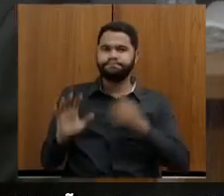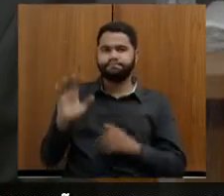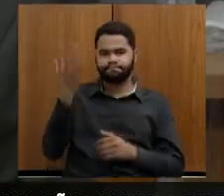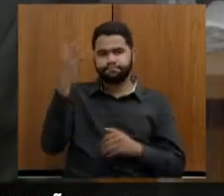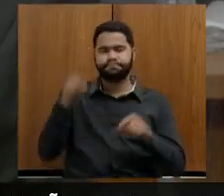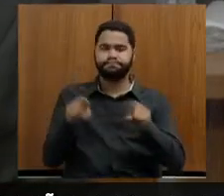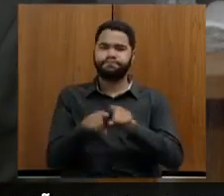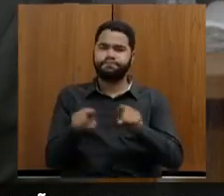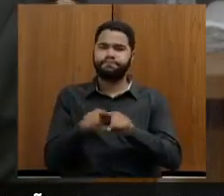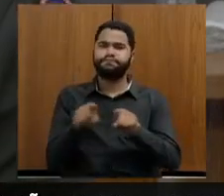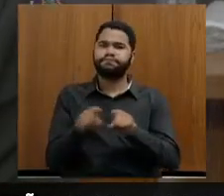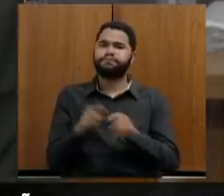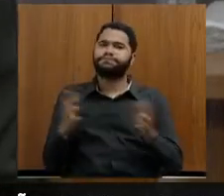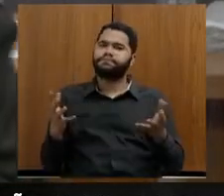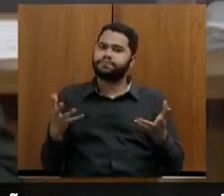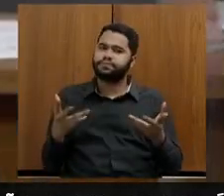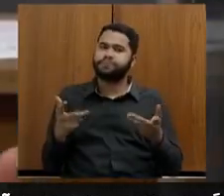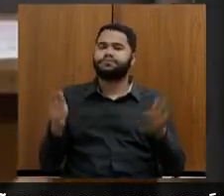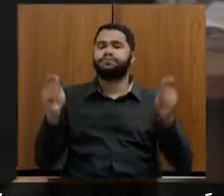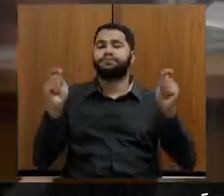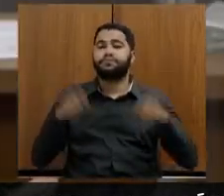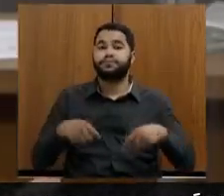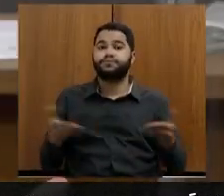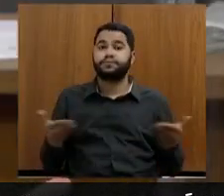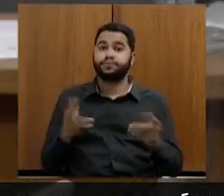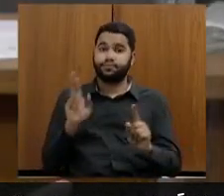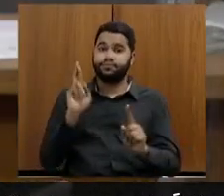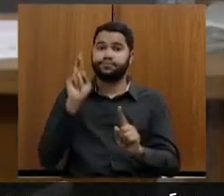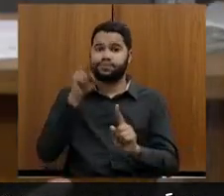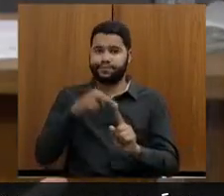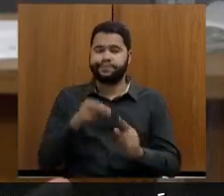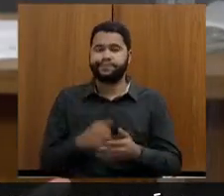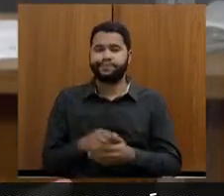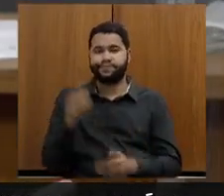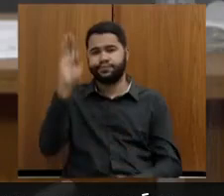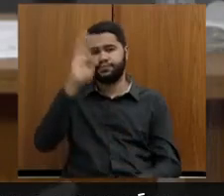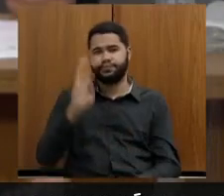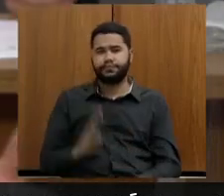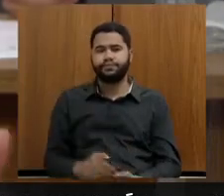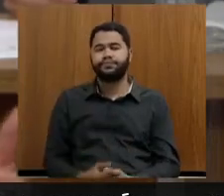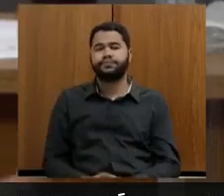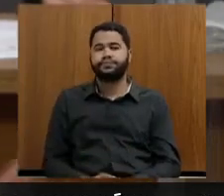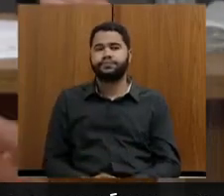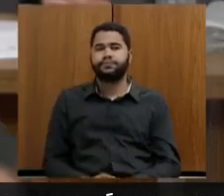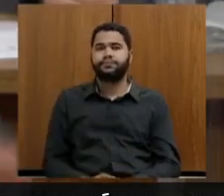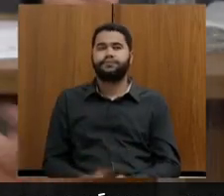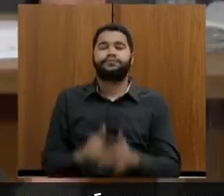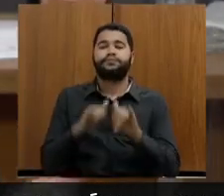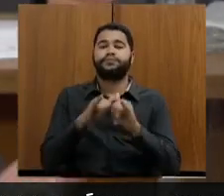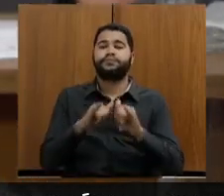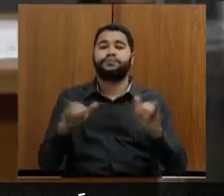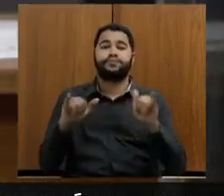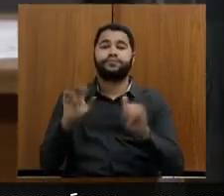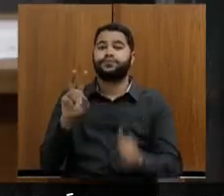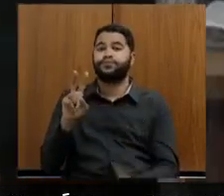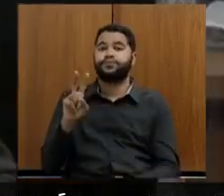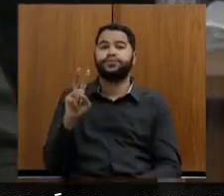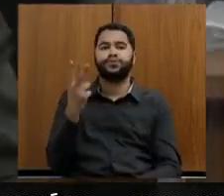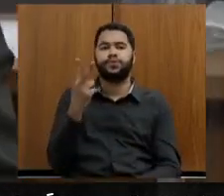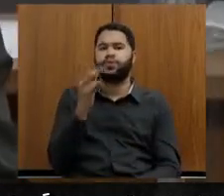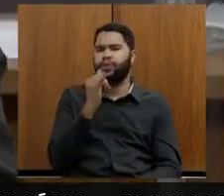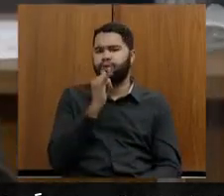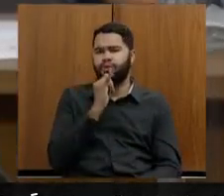razão da sua qualidade de capacitação hoje é referência no Brasil eu vou citar apenas duas